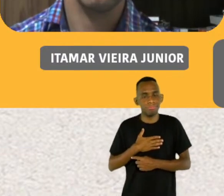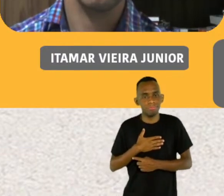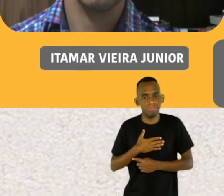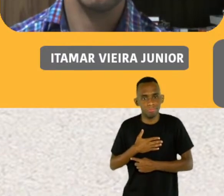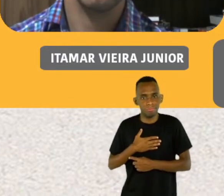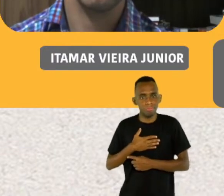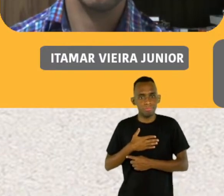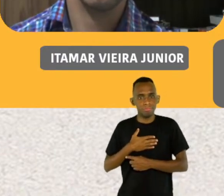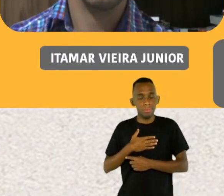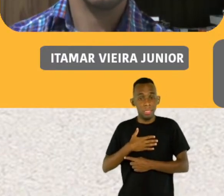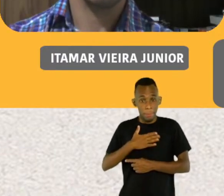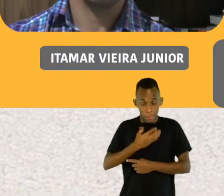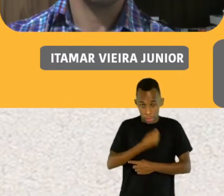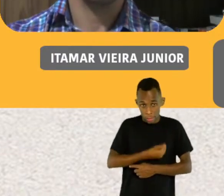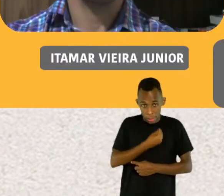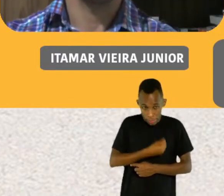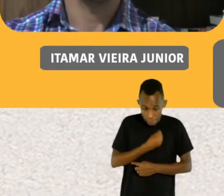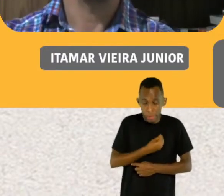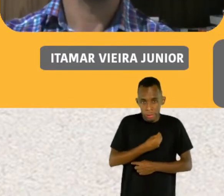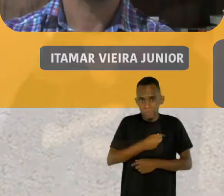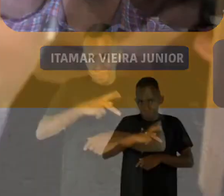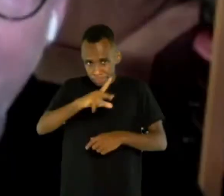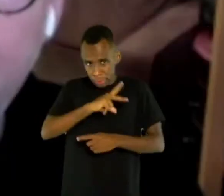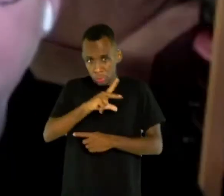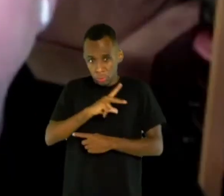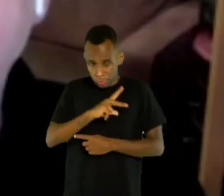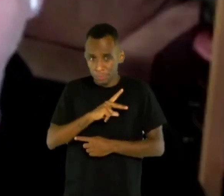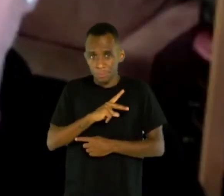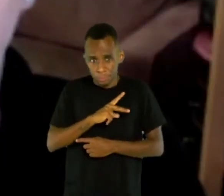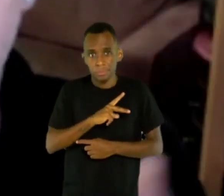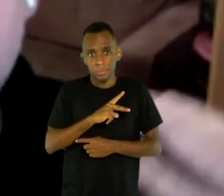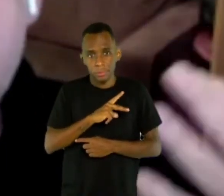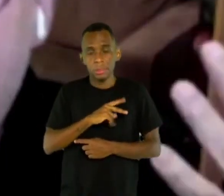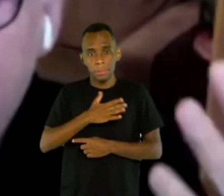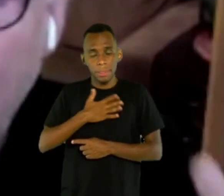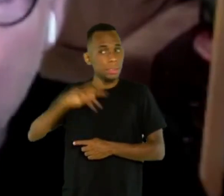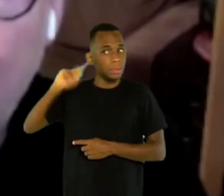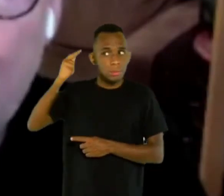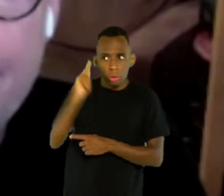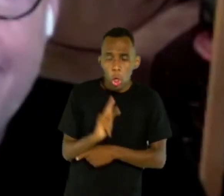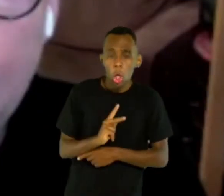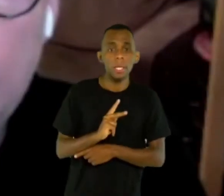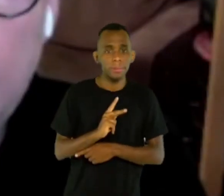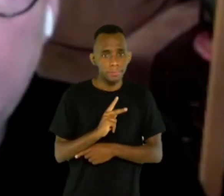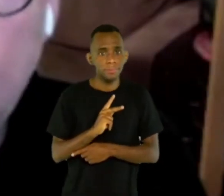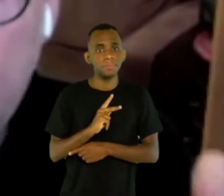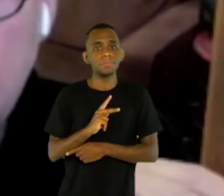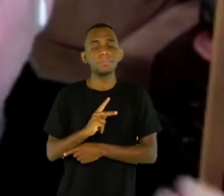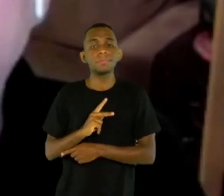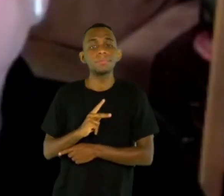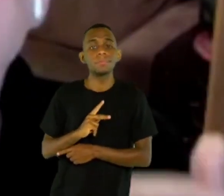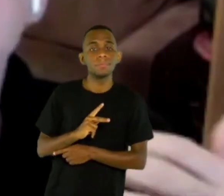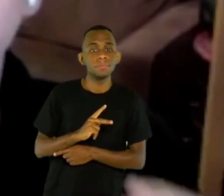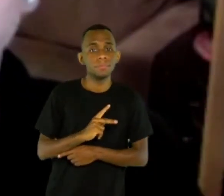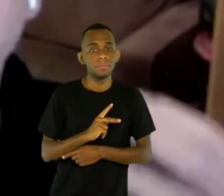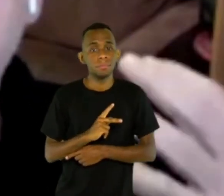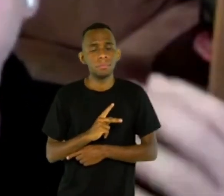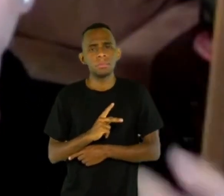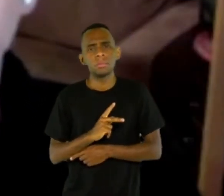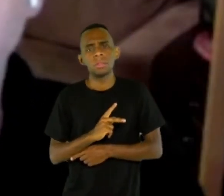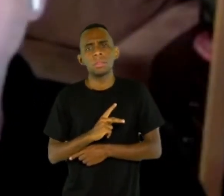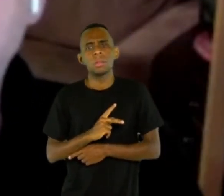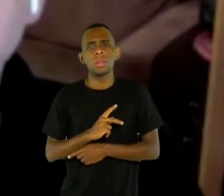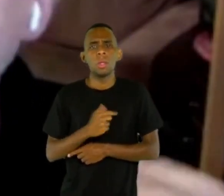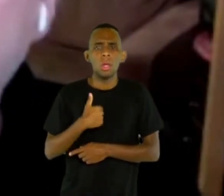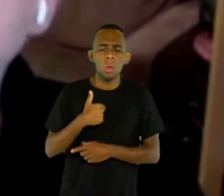E na minha vida pessoal, né? Na minha biografia, eu fui, durante algum tempo, induzido